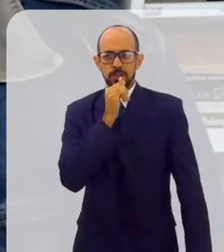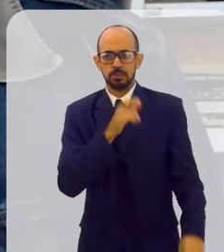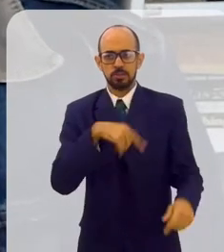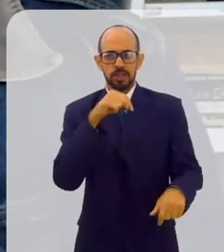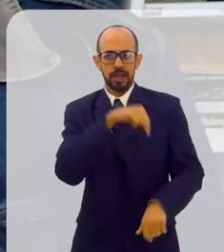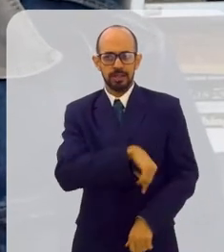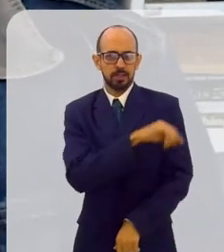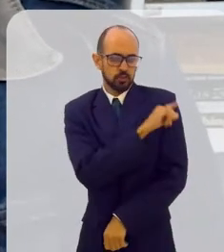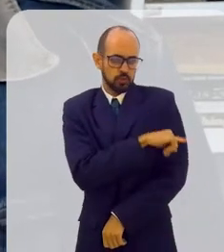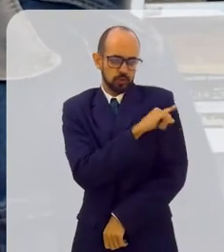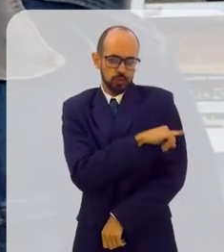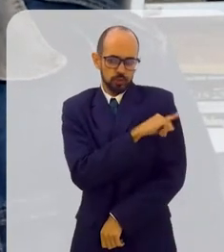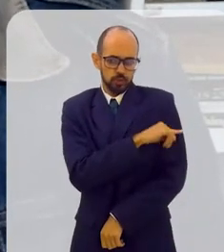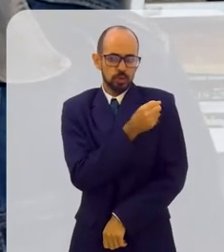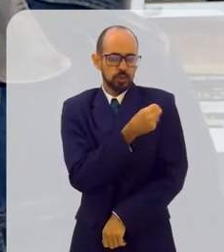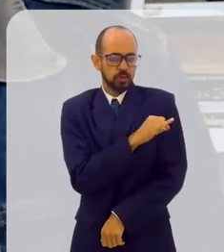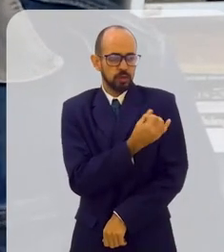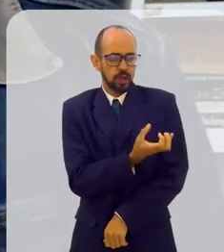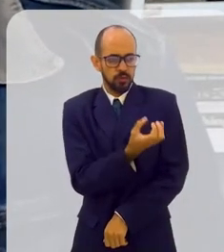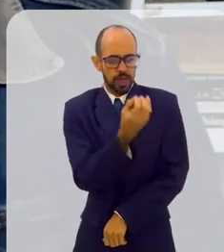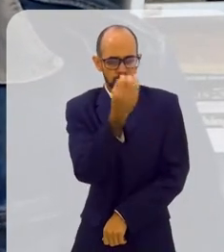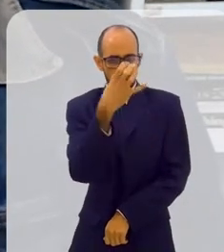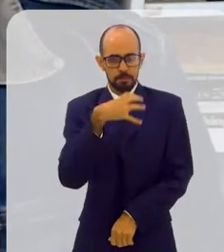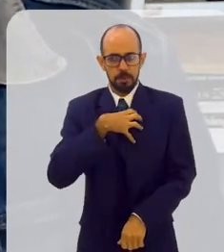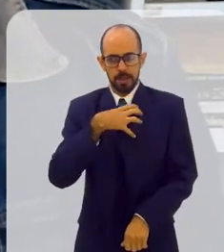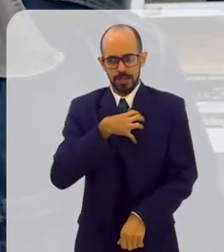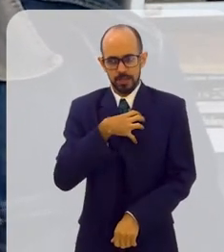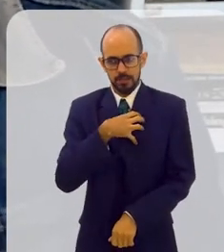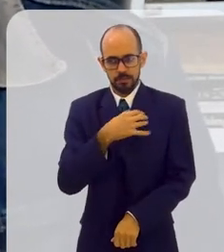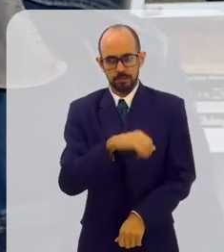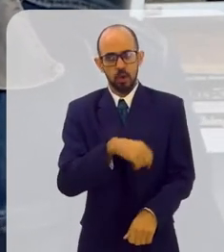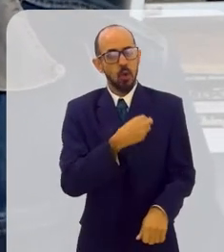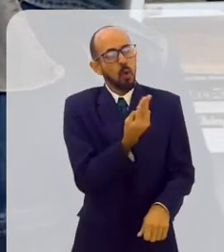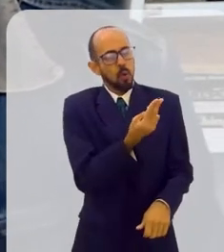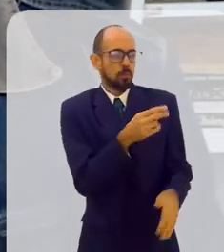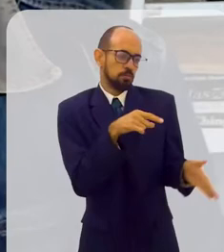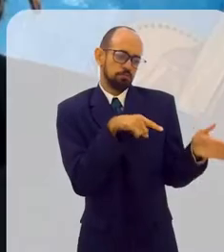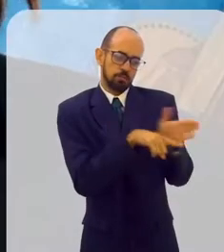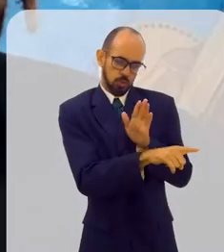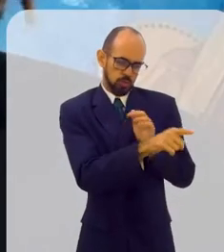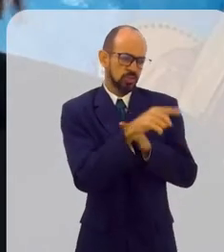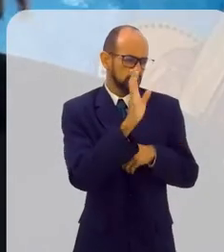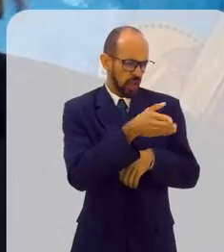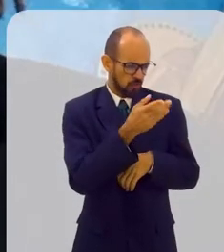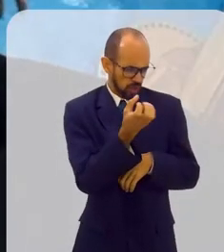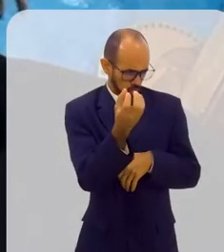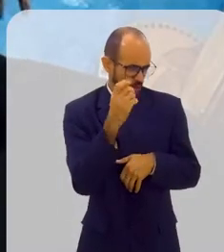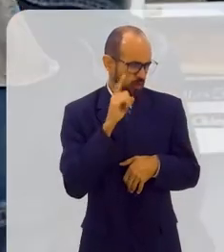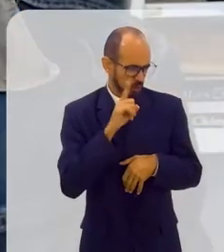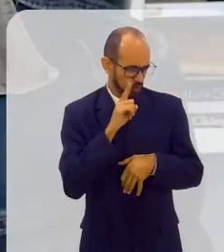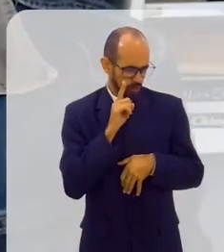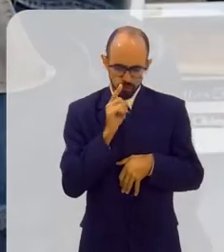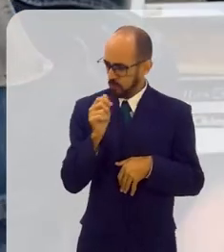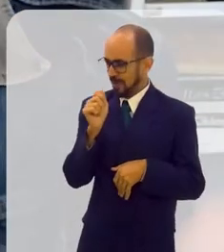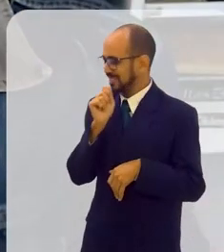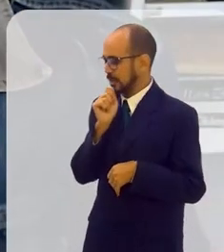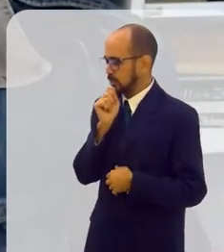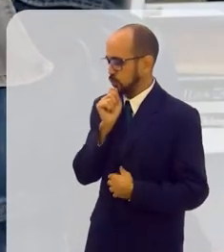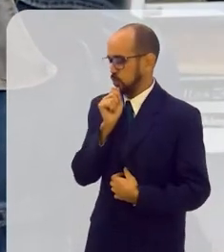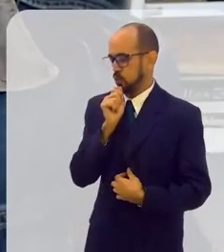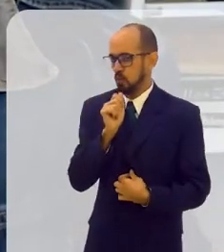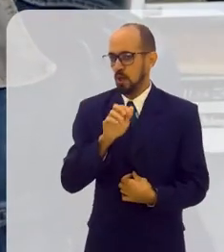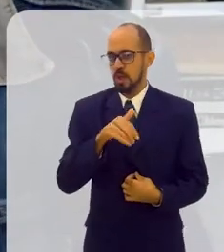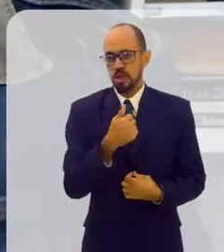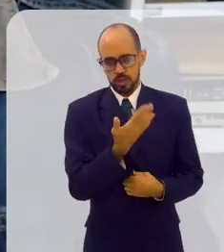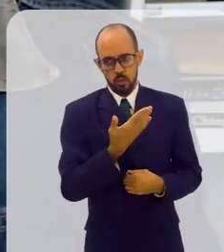Janeiro. Se você for para a Bahia, e digo para você, já foi aos Estados Unidos? Não, ainda não. Você é nos Estados